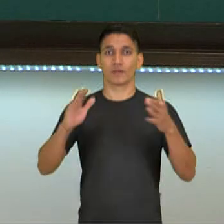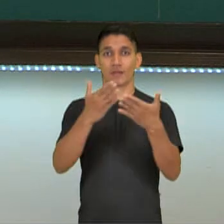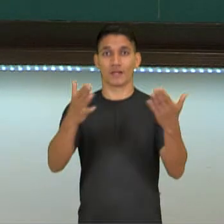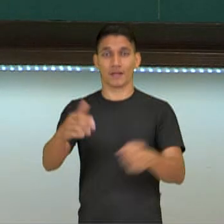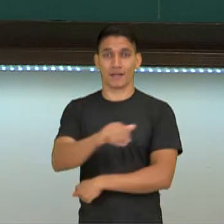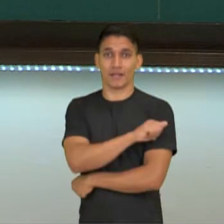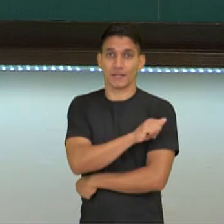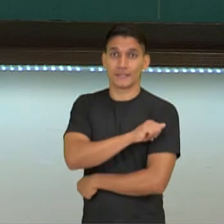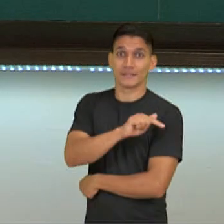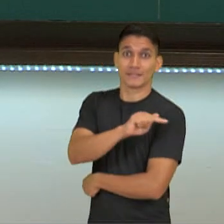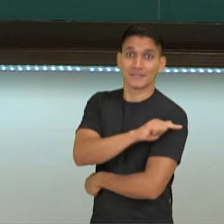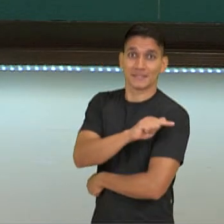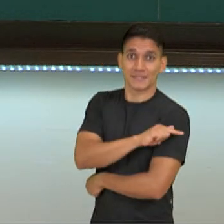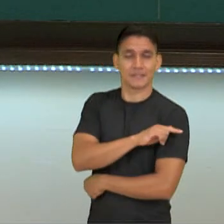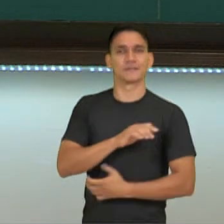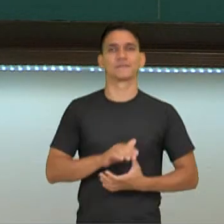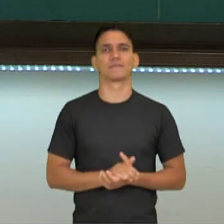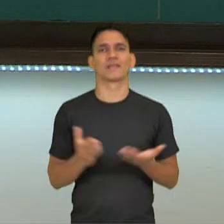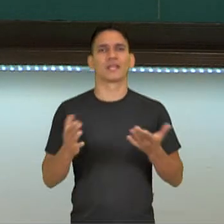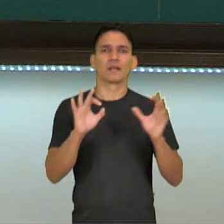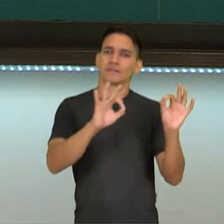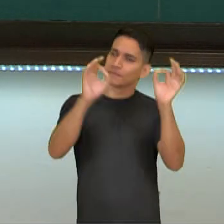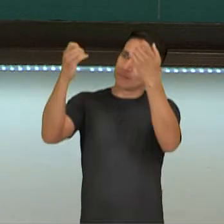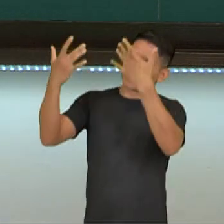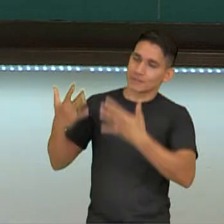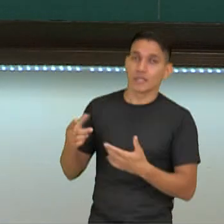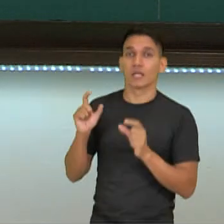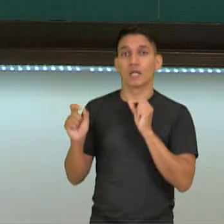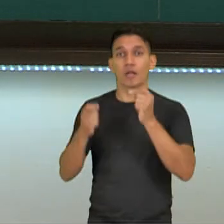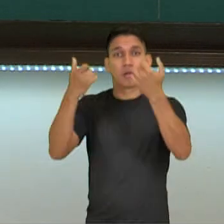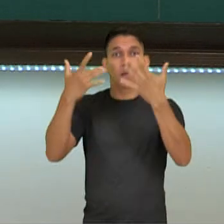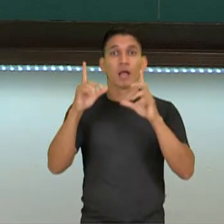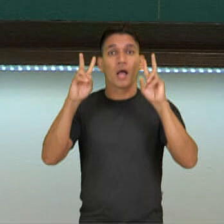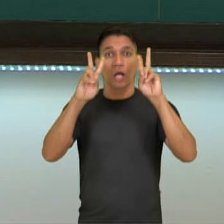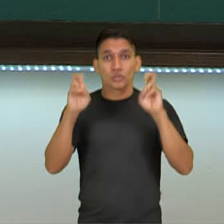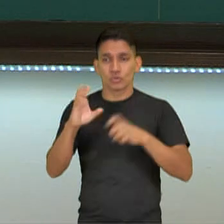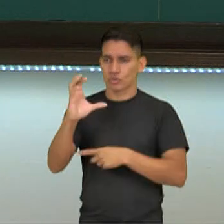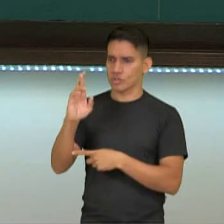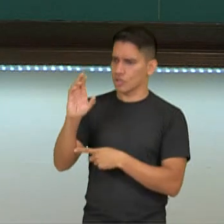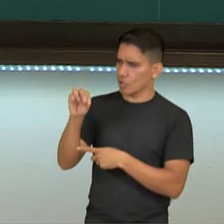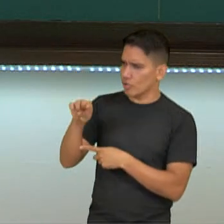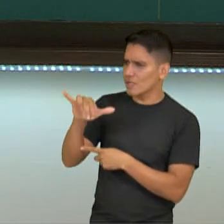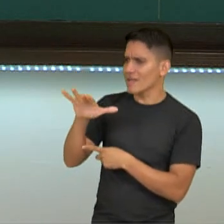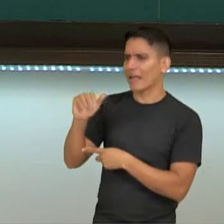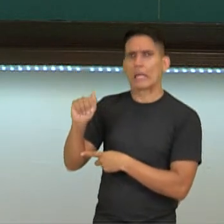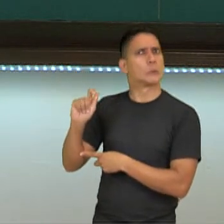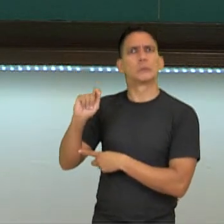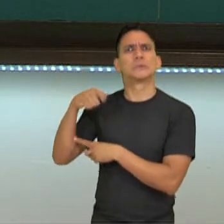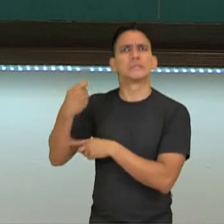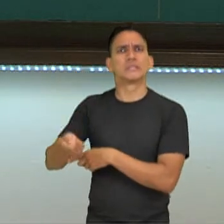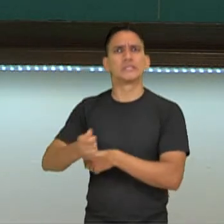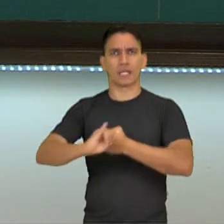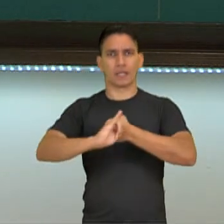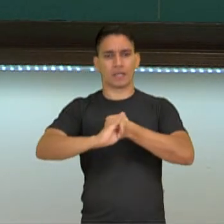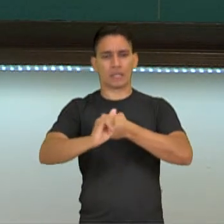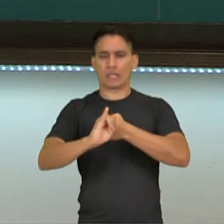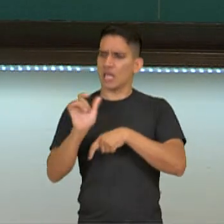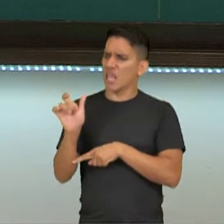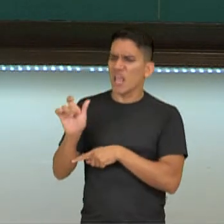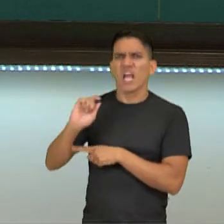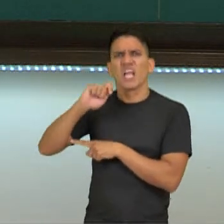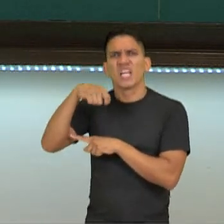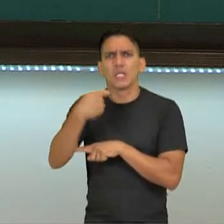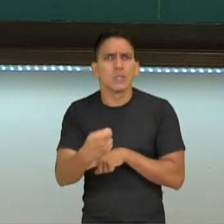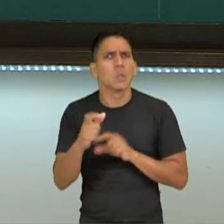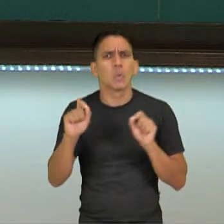Olá, estudantes do 7º ano. Neste vídeo vamos falar um pouquinho sobre crônica. A palavra crônica, ela